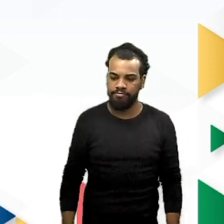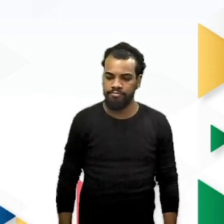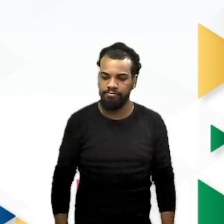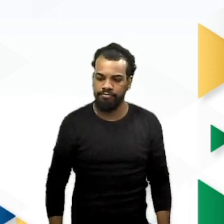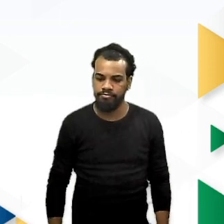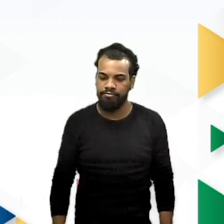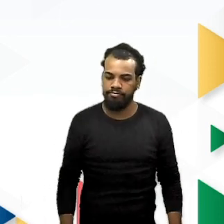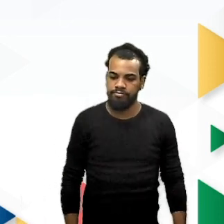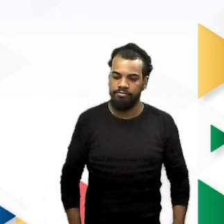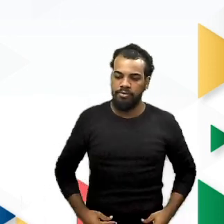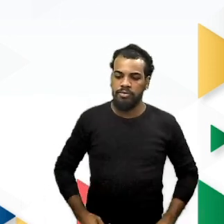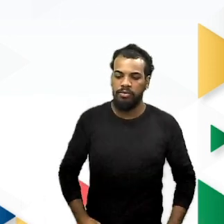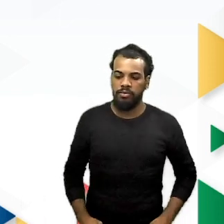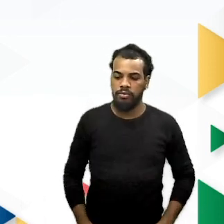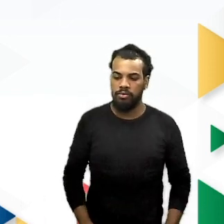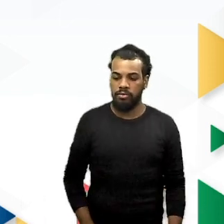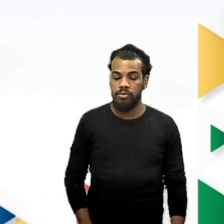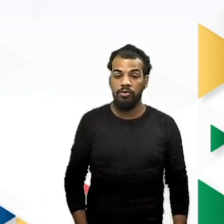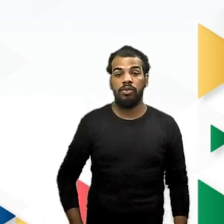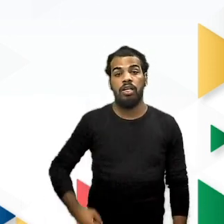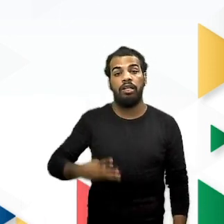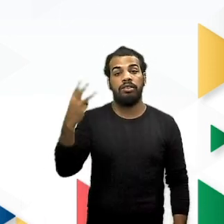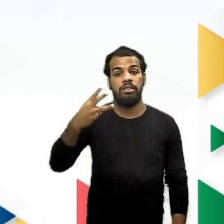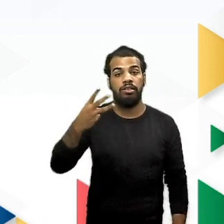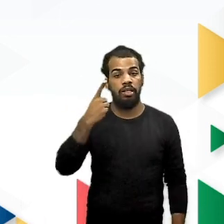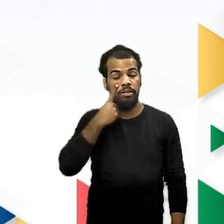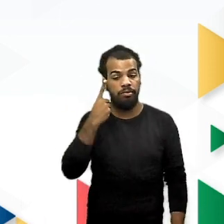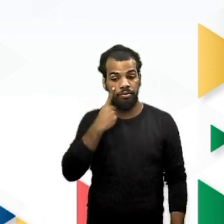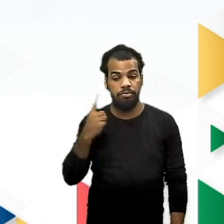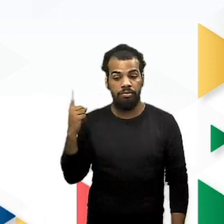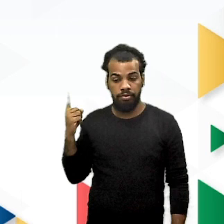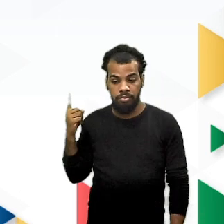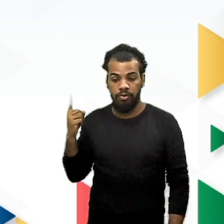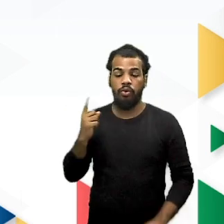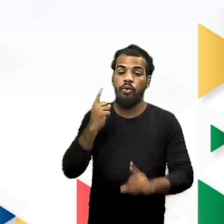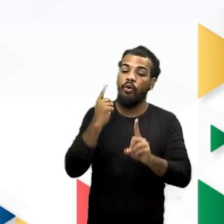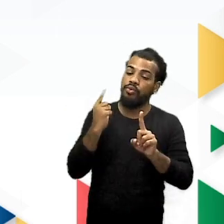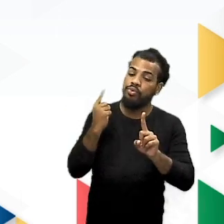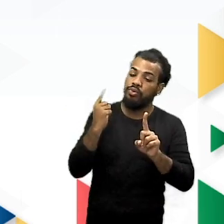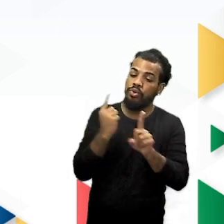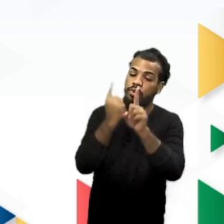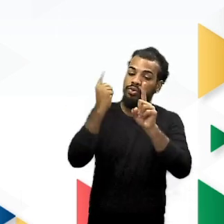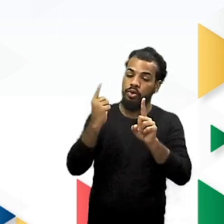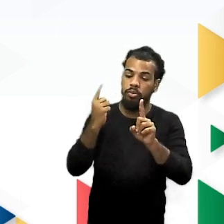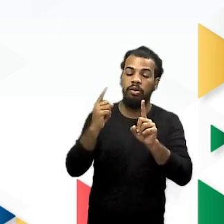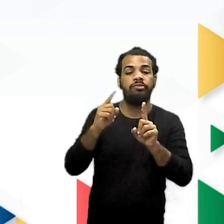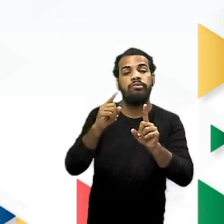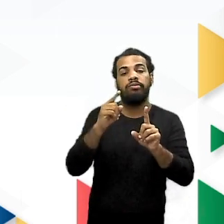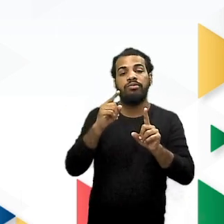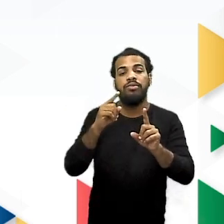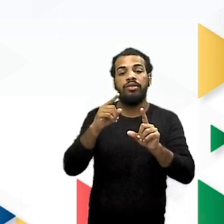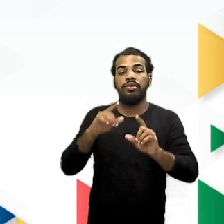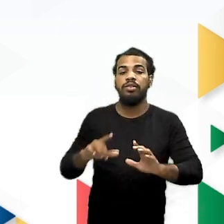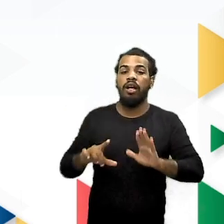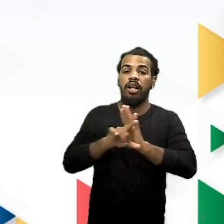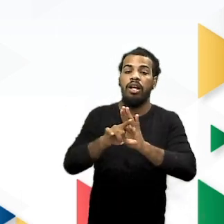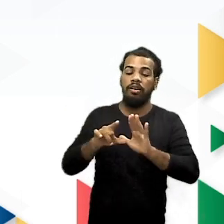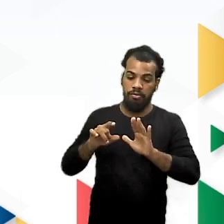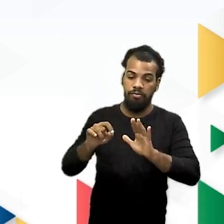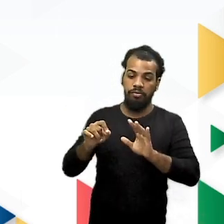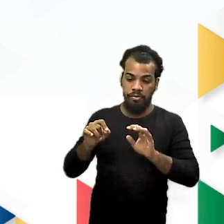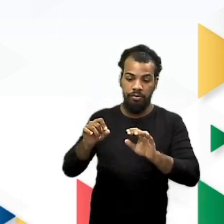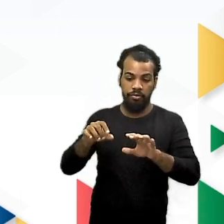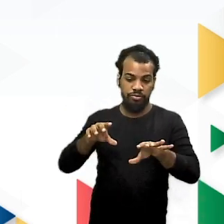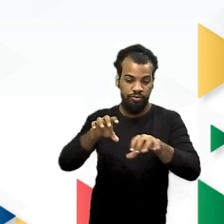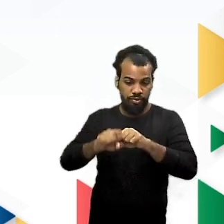sobre sequência algébrica, tá? Descubra qual a lei de formação de